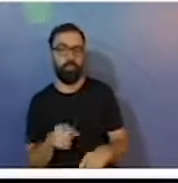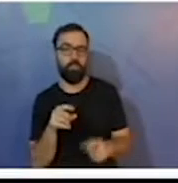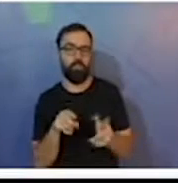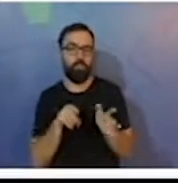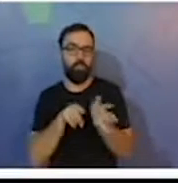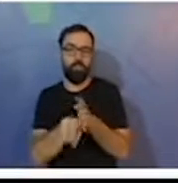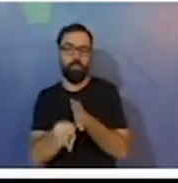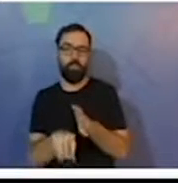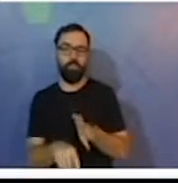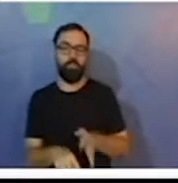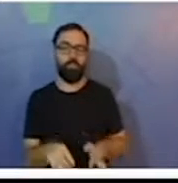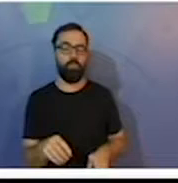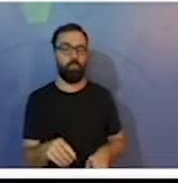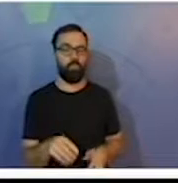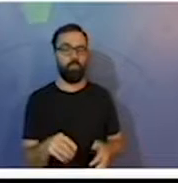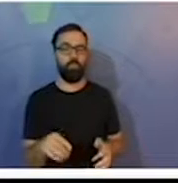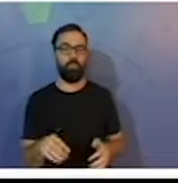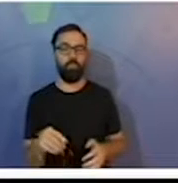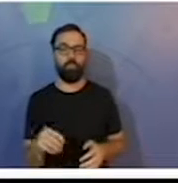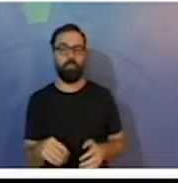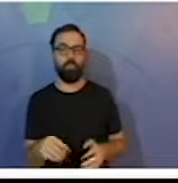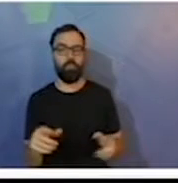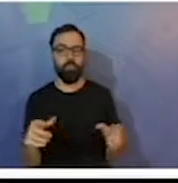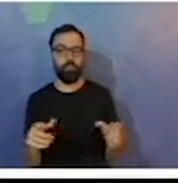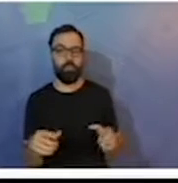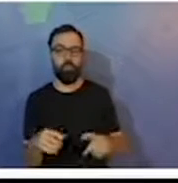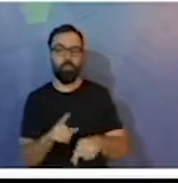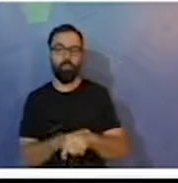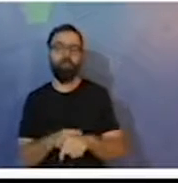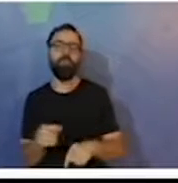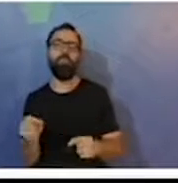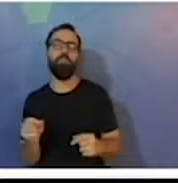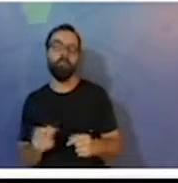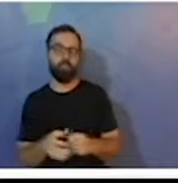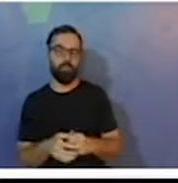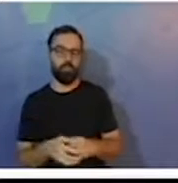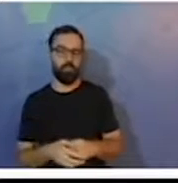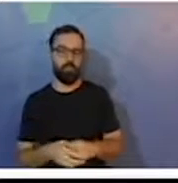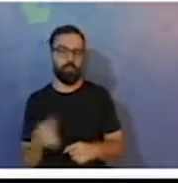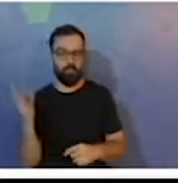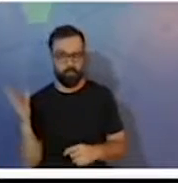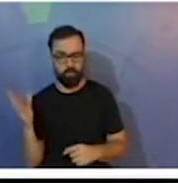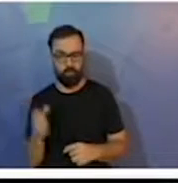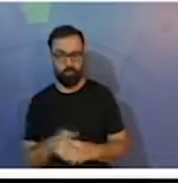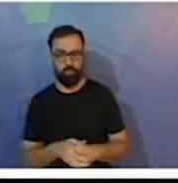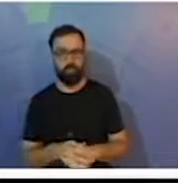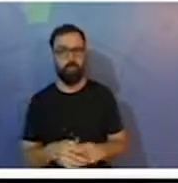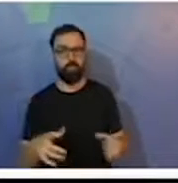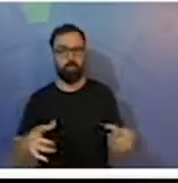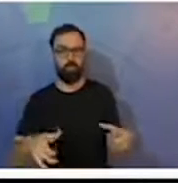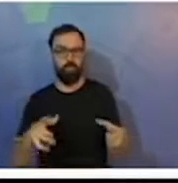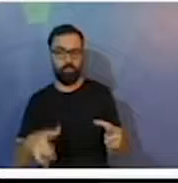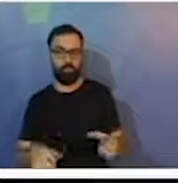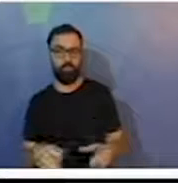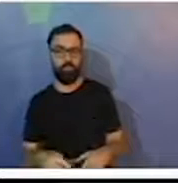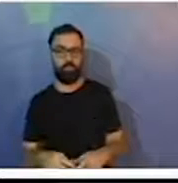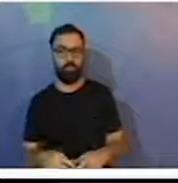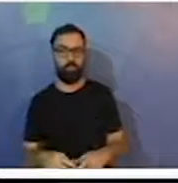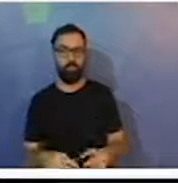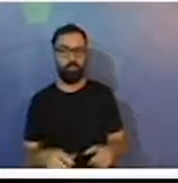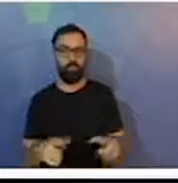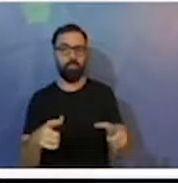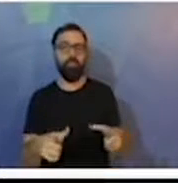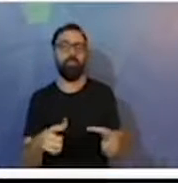agora ontem hoje manhã depois já imediatamente logo de um lugar normalmente a gente